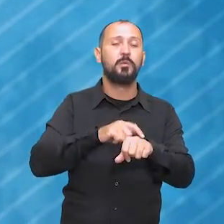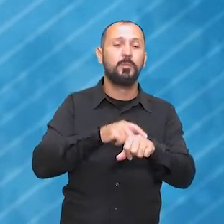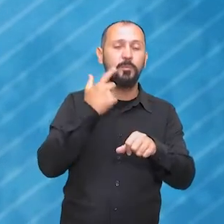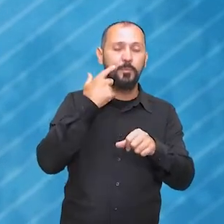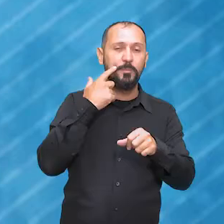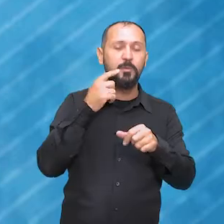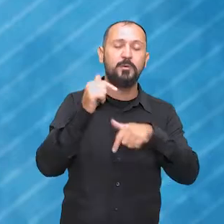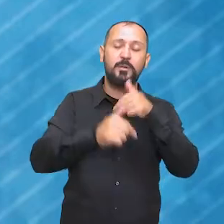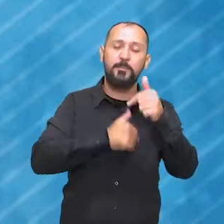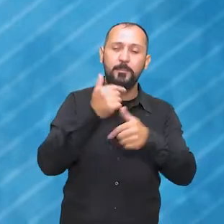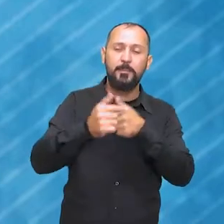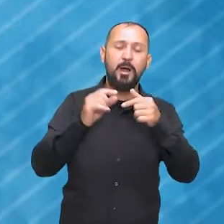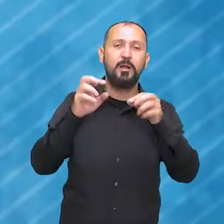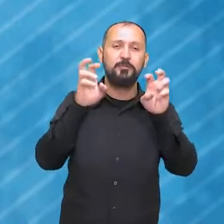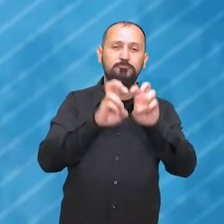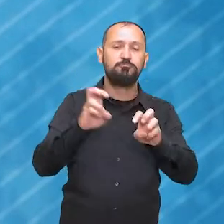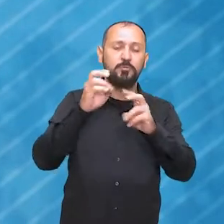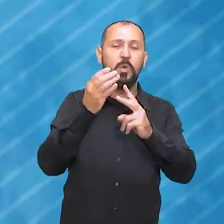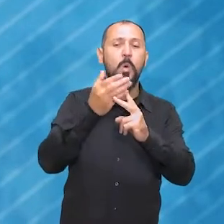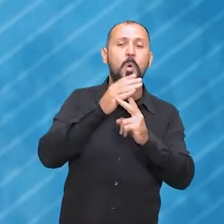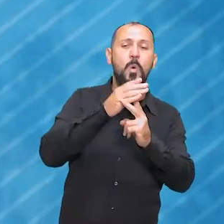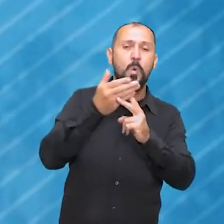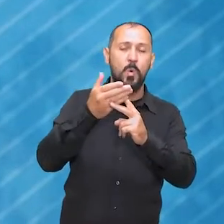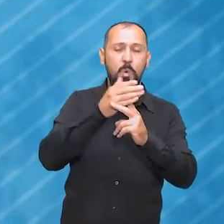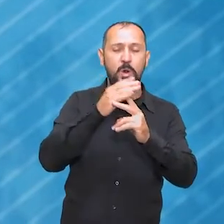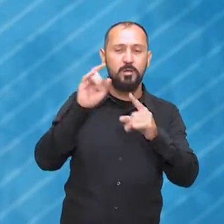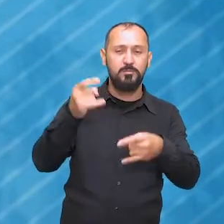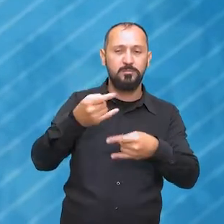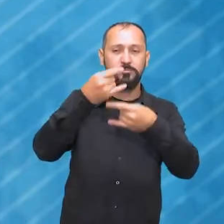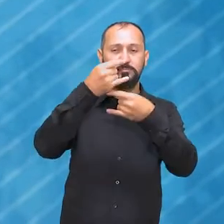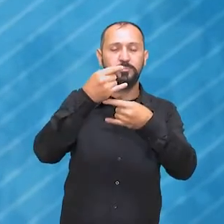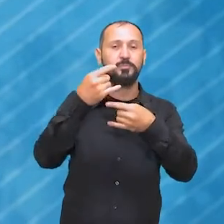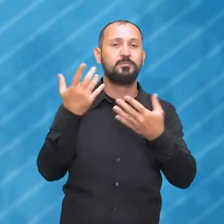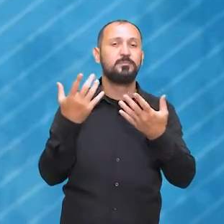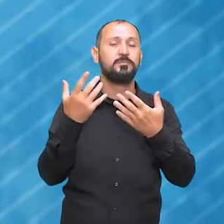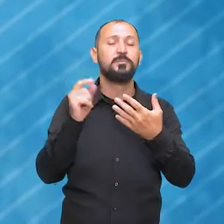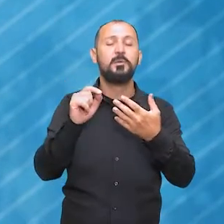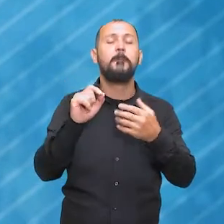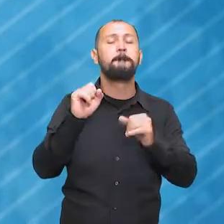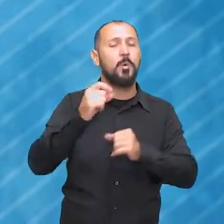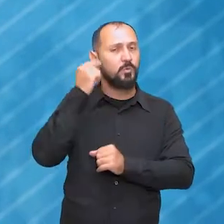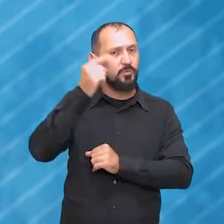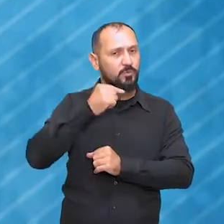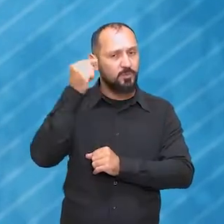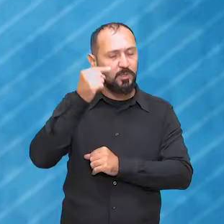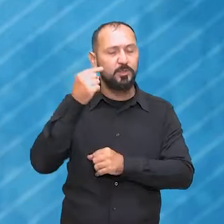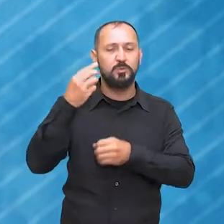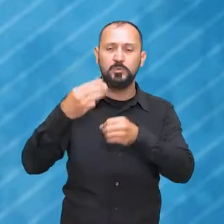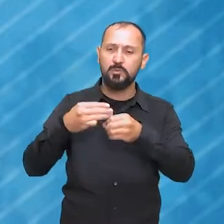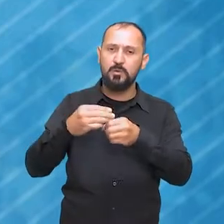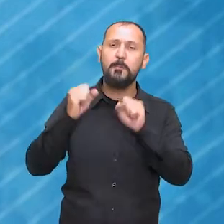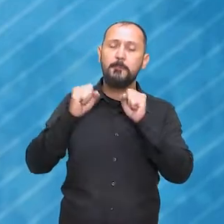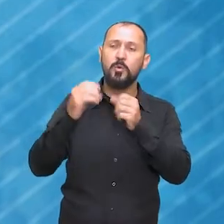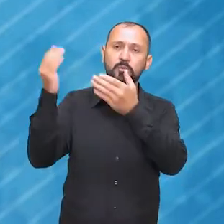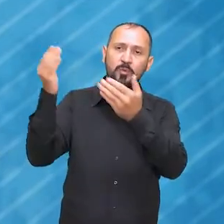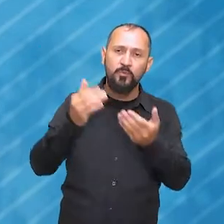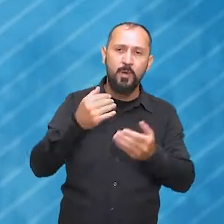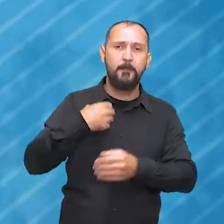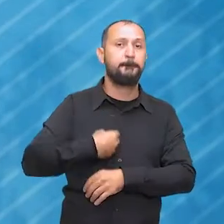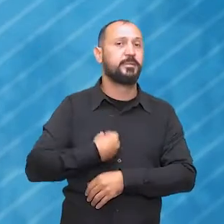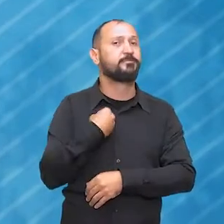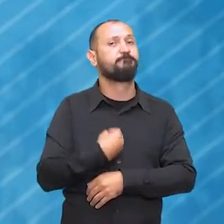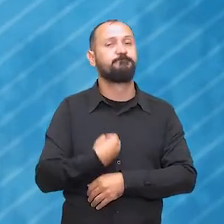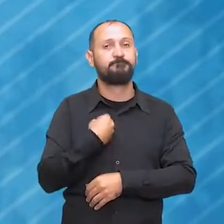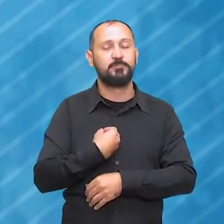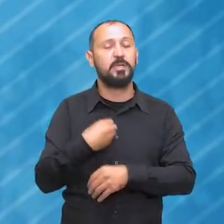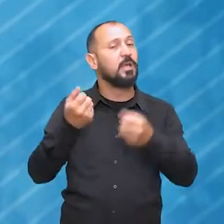que ficaram, que é no caso da digitalização. A gente faz muita hoje reuniões híbridas, Exato. Acho que todas são teletransmitidas, então o advogado